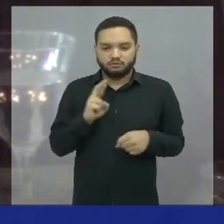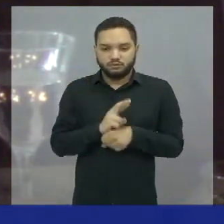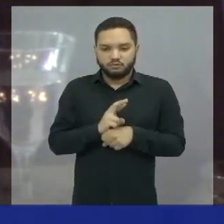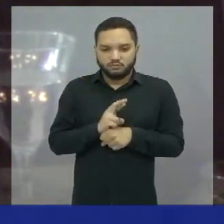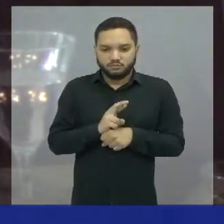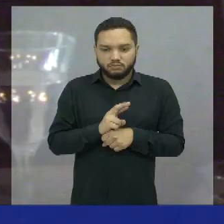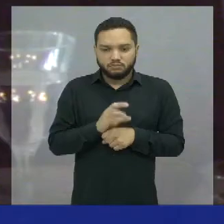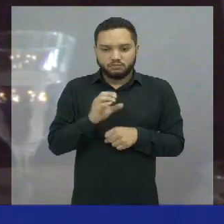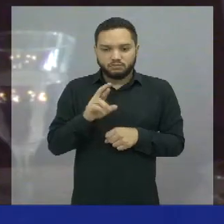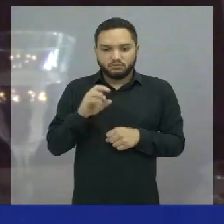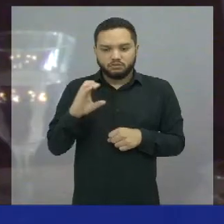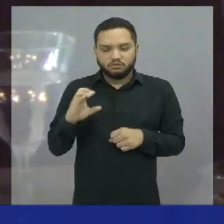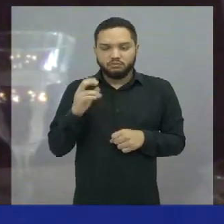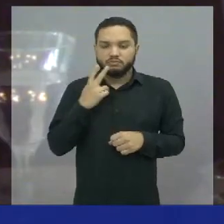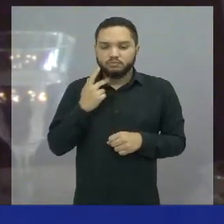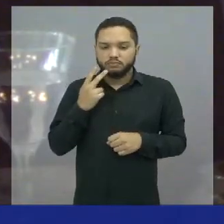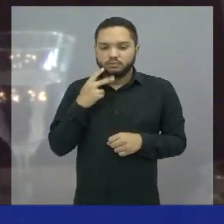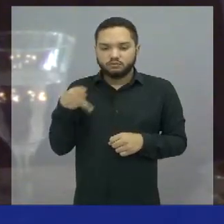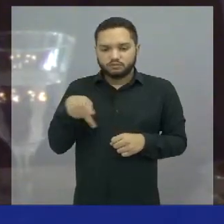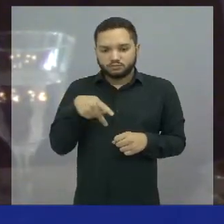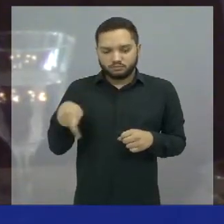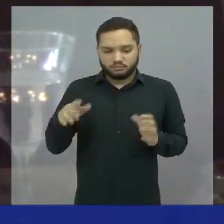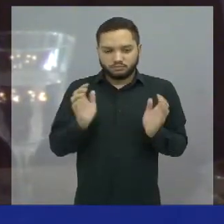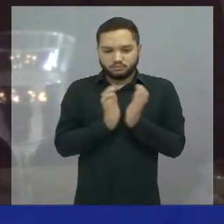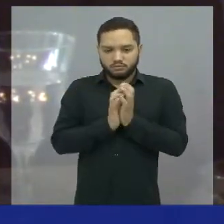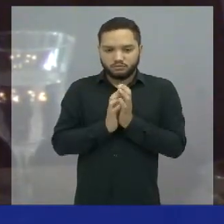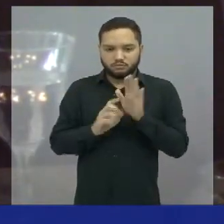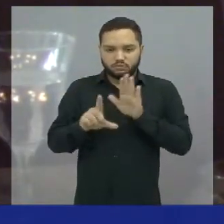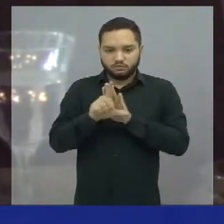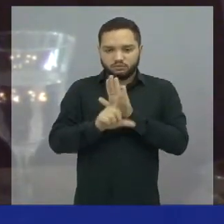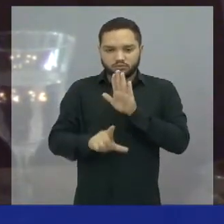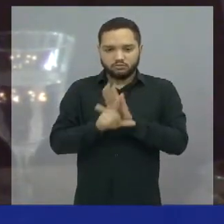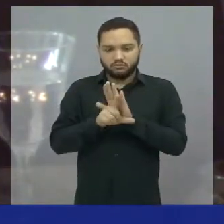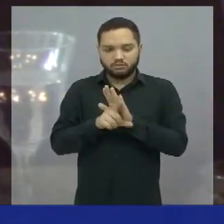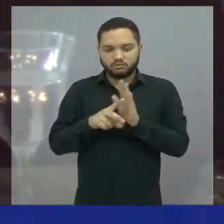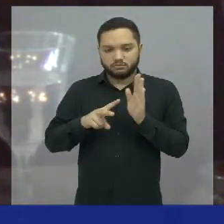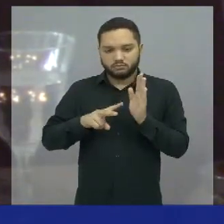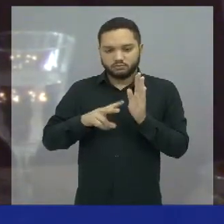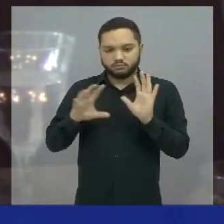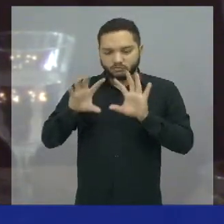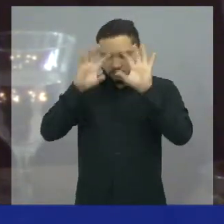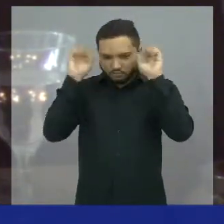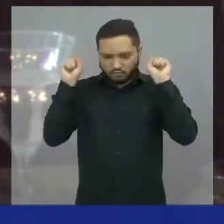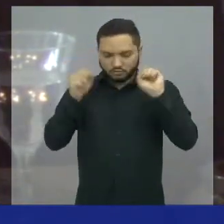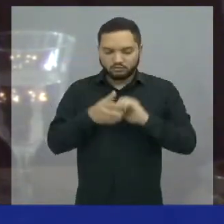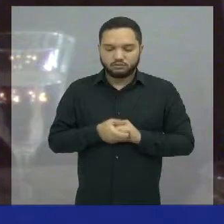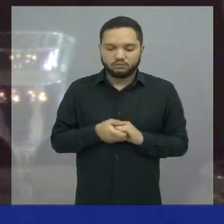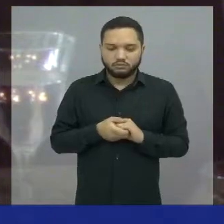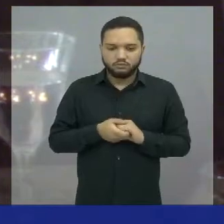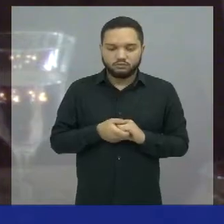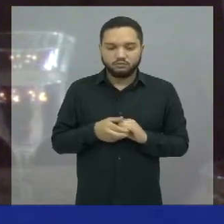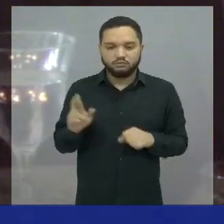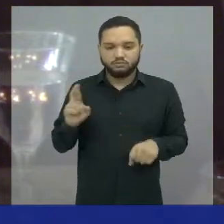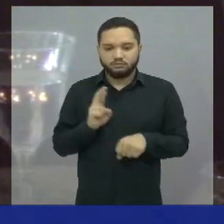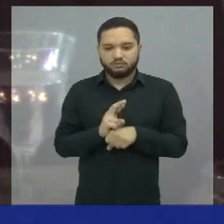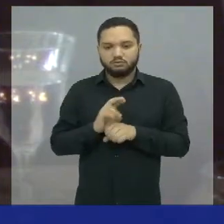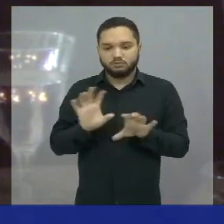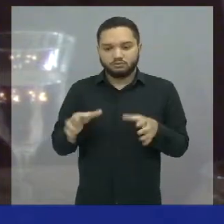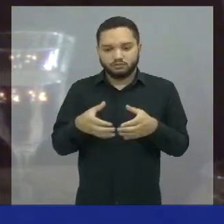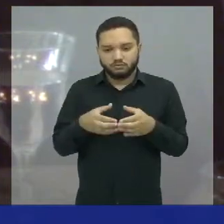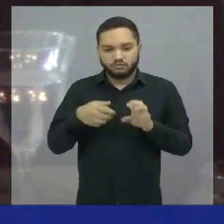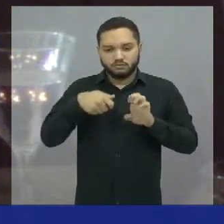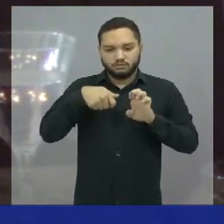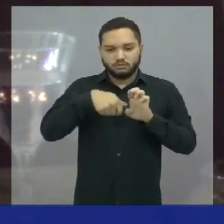do CRC Ceará, presidente da Comissão de Legalização daquele sindicato, daquele conselho, de representação do Grupo